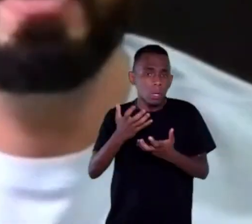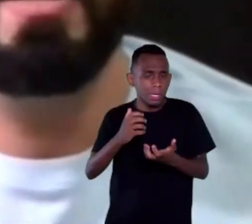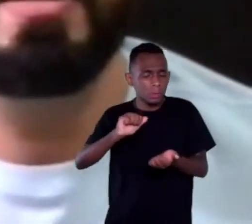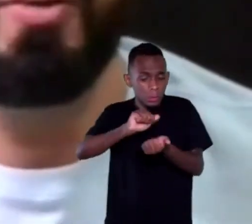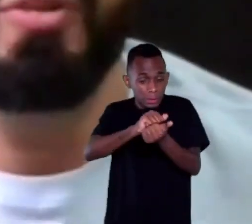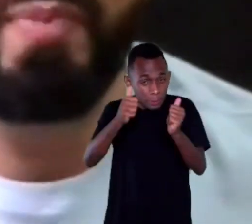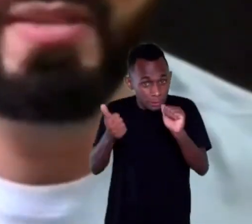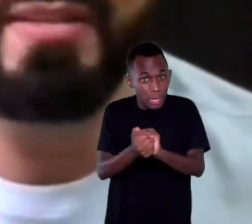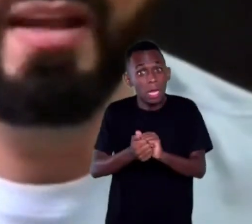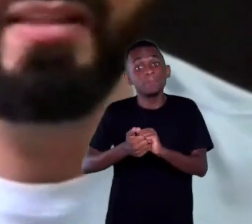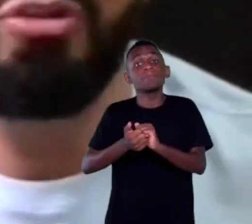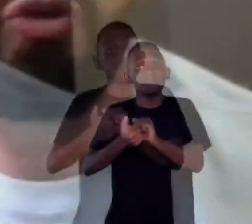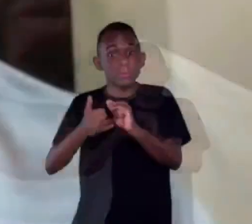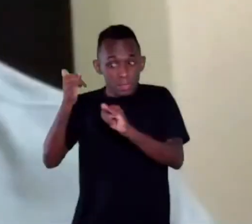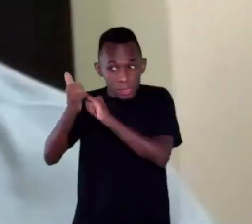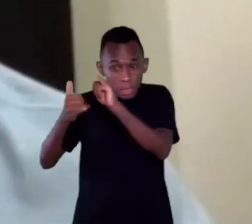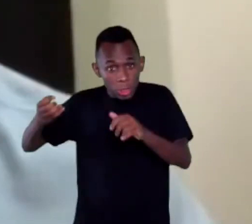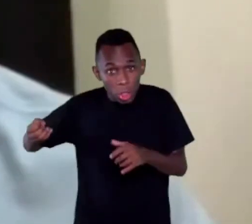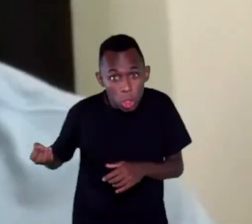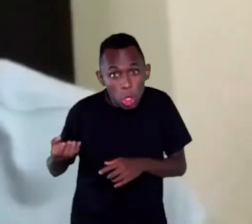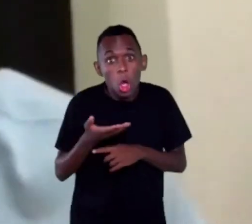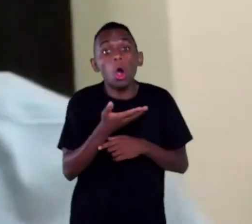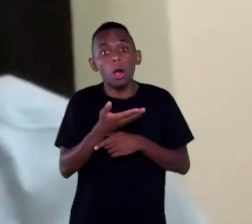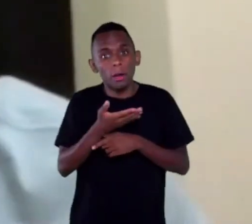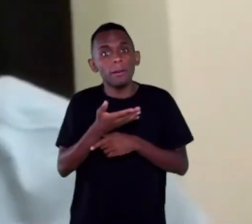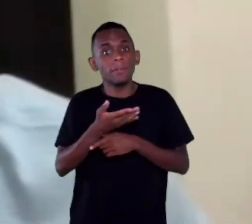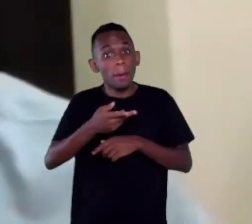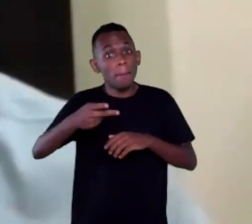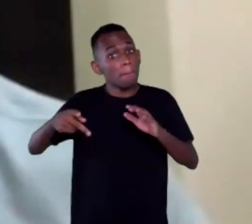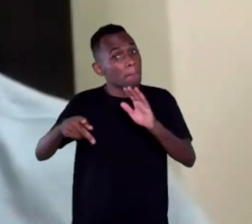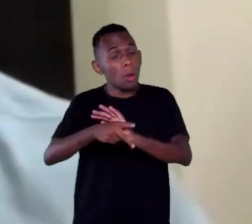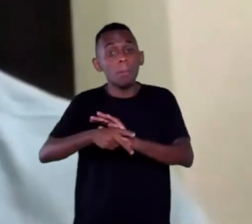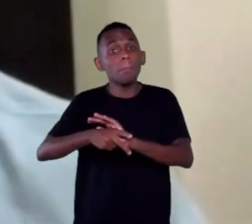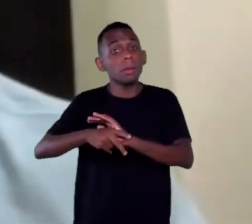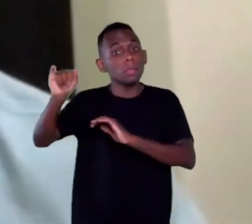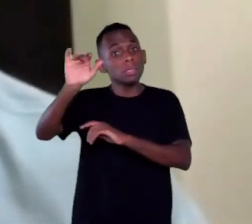As novas lendas que eu estou pesquisando têm toda uma influência internacional.